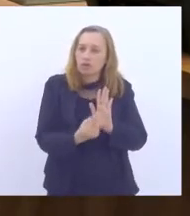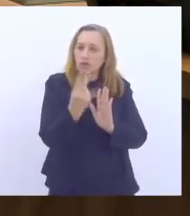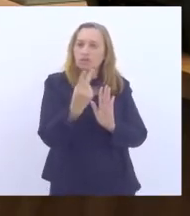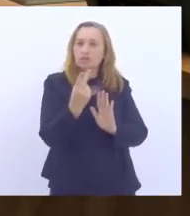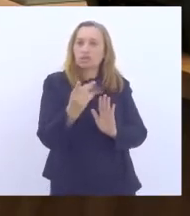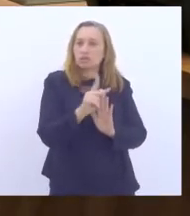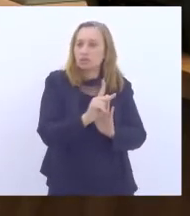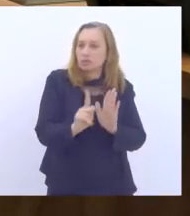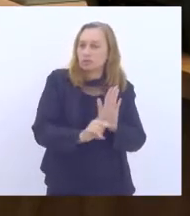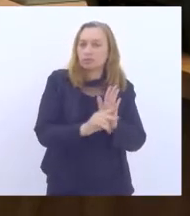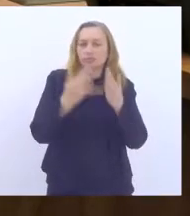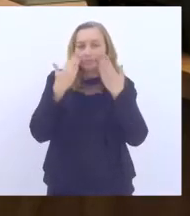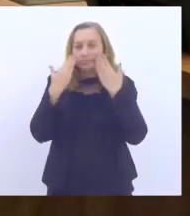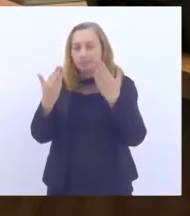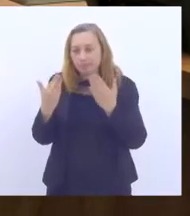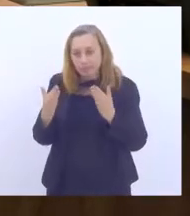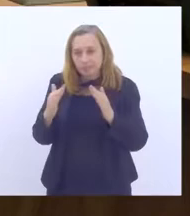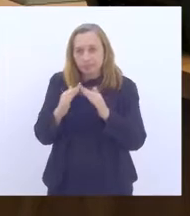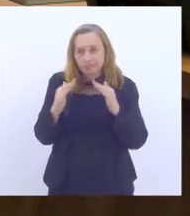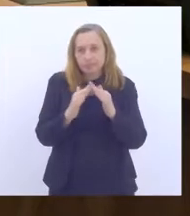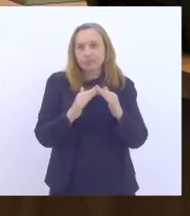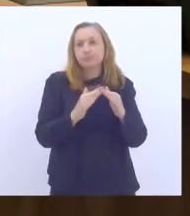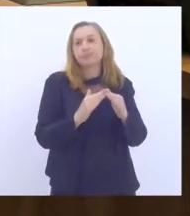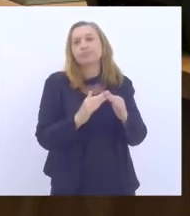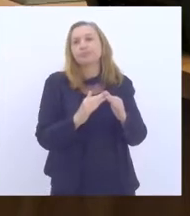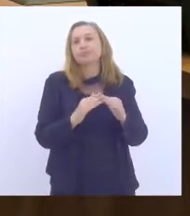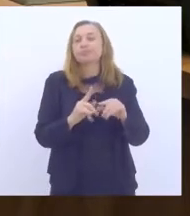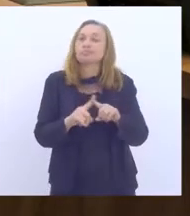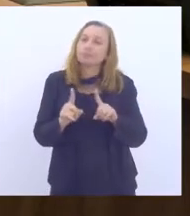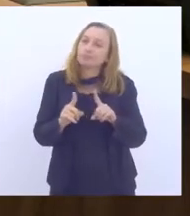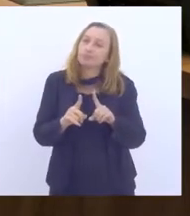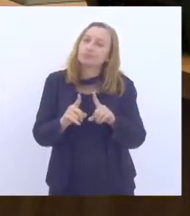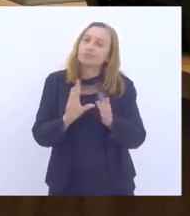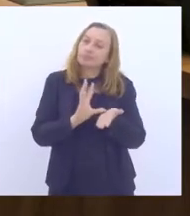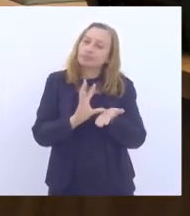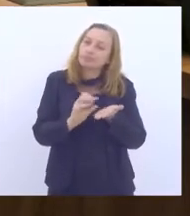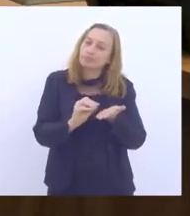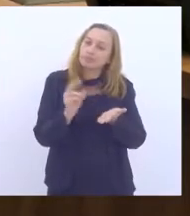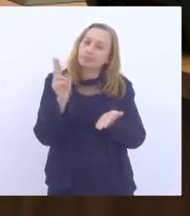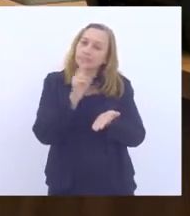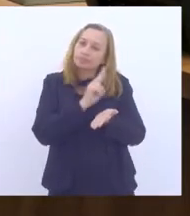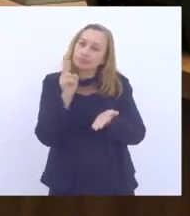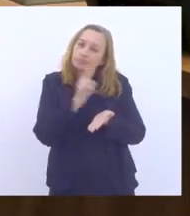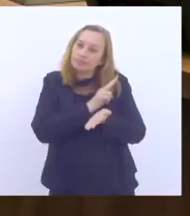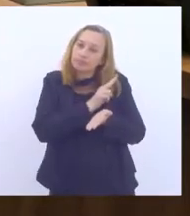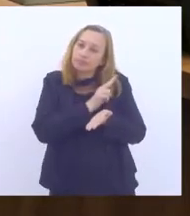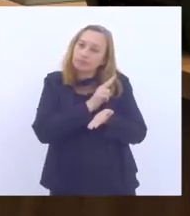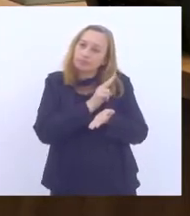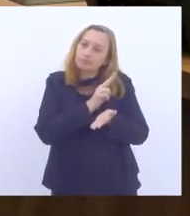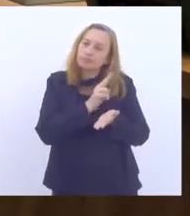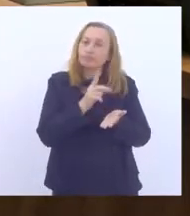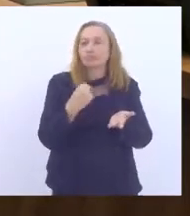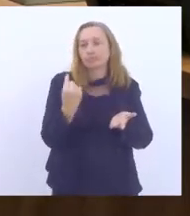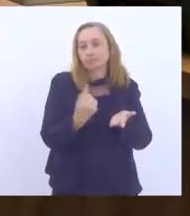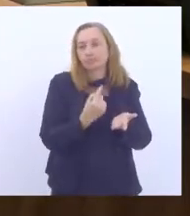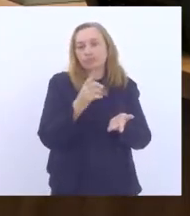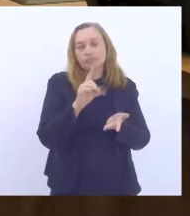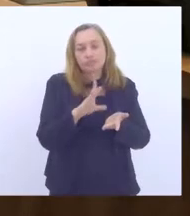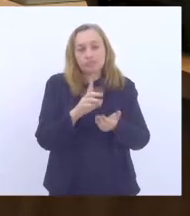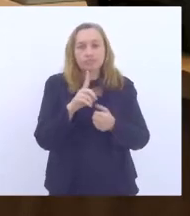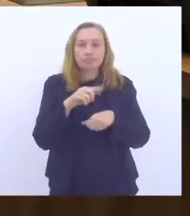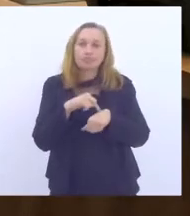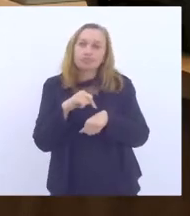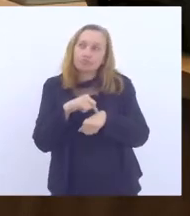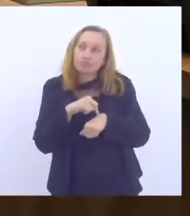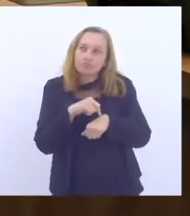projeto que se apresenta aqui dentro dessa casa mas vira pauta em regime de urgência traz para a gente só um